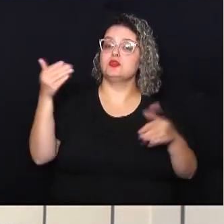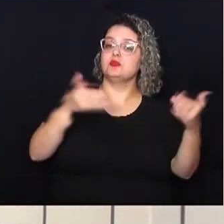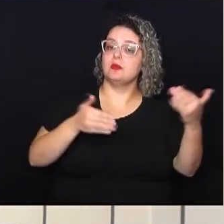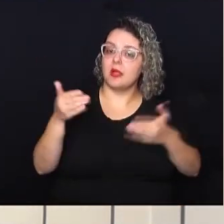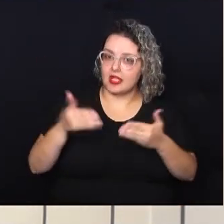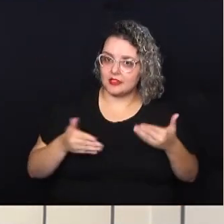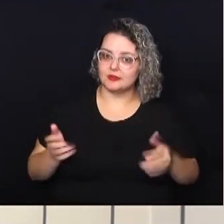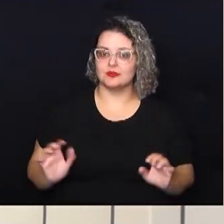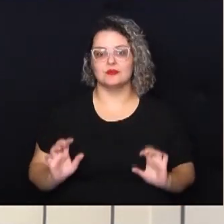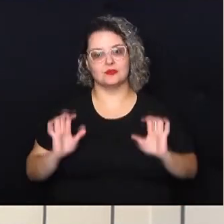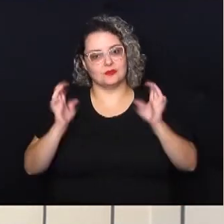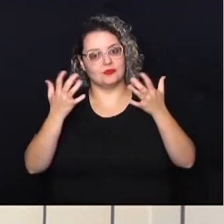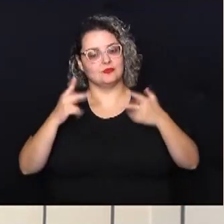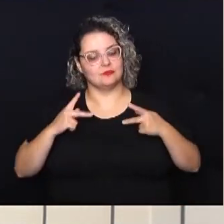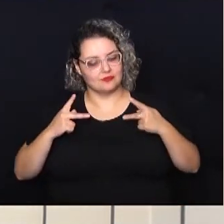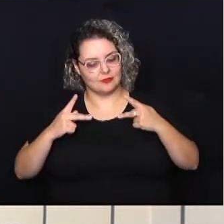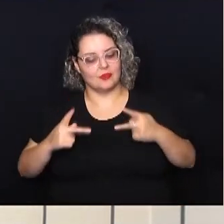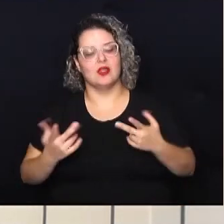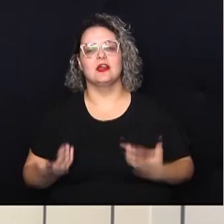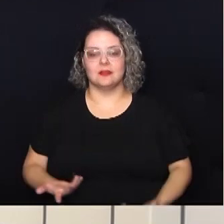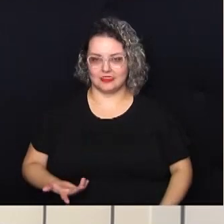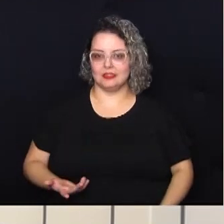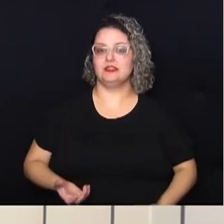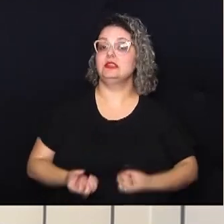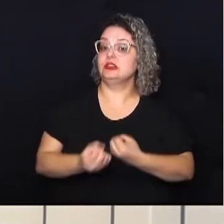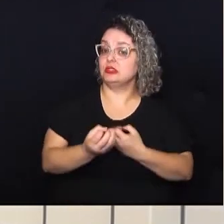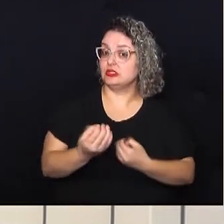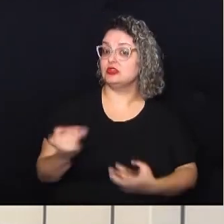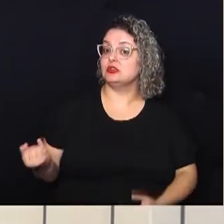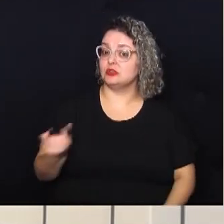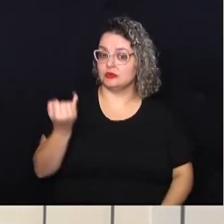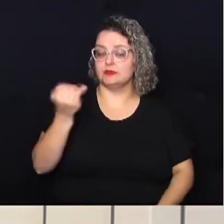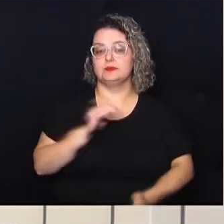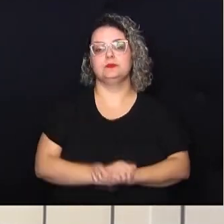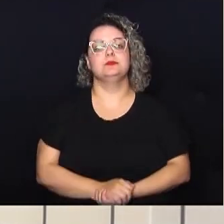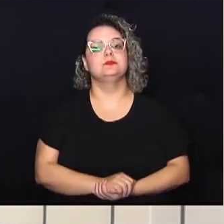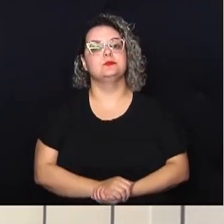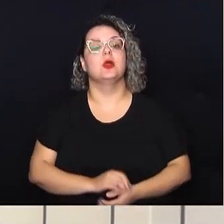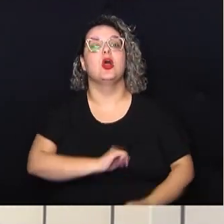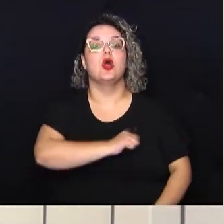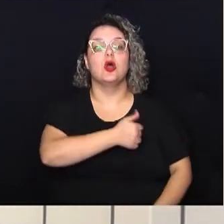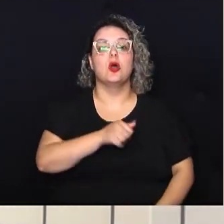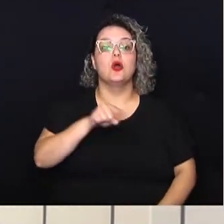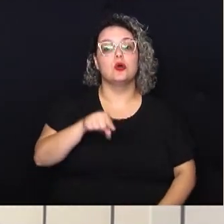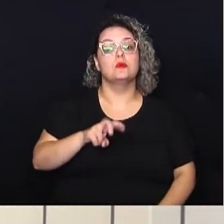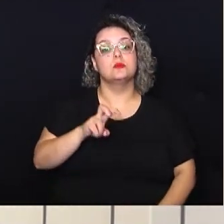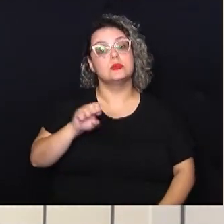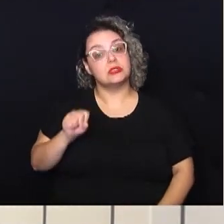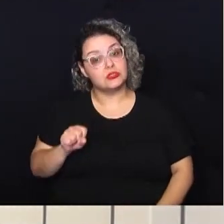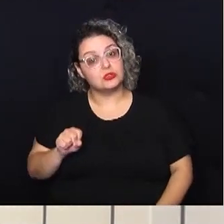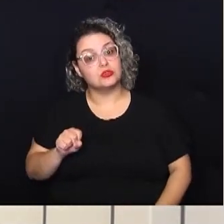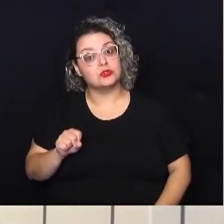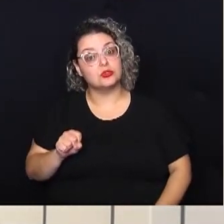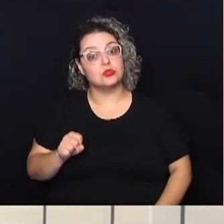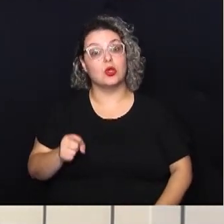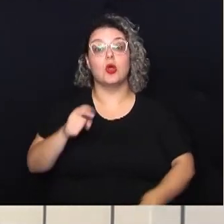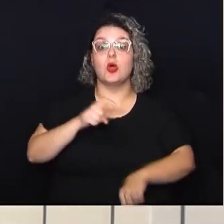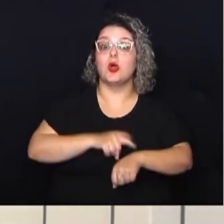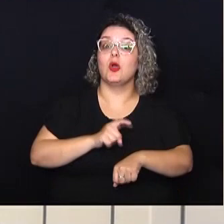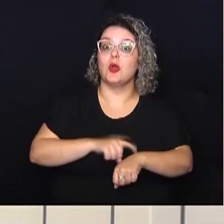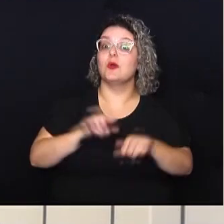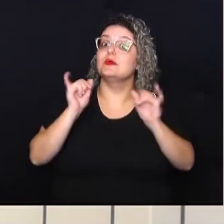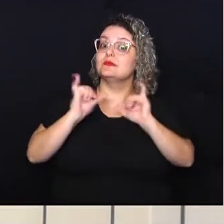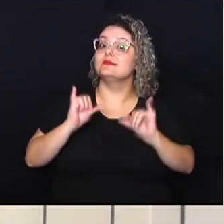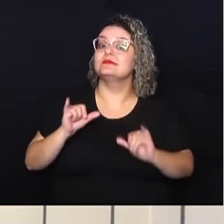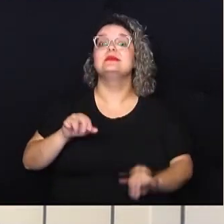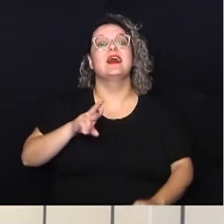do nosso link, dando informações importantes, então. 11 horas mais 58 minutos, hora das notícias aqui